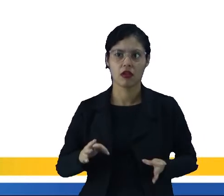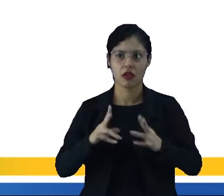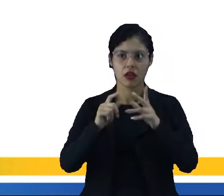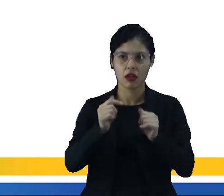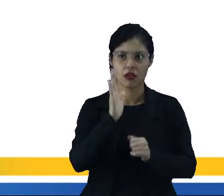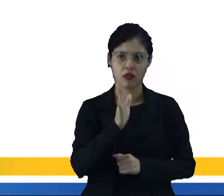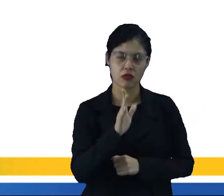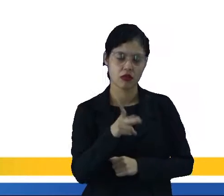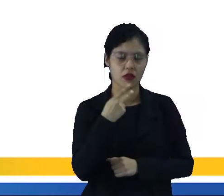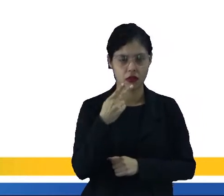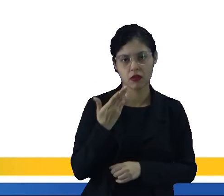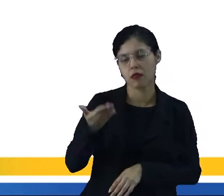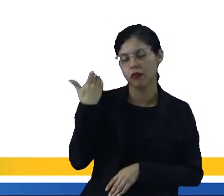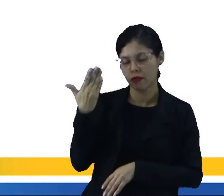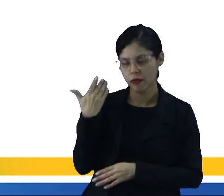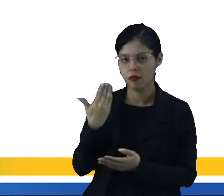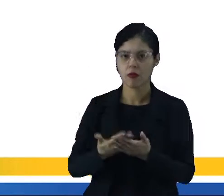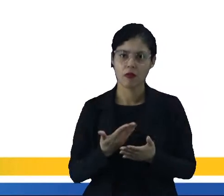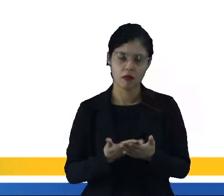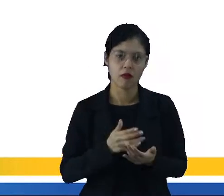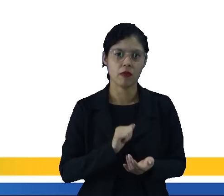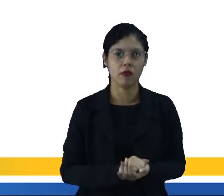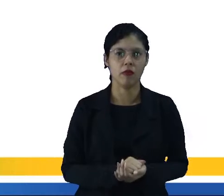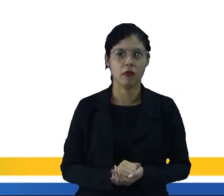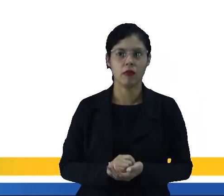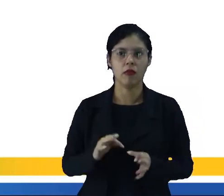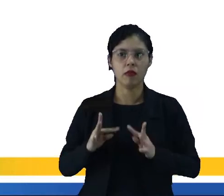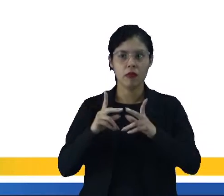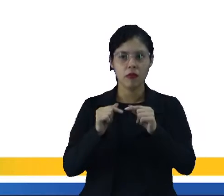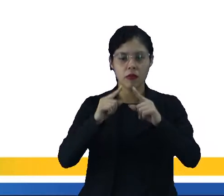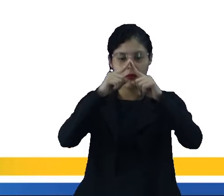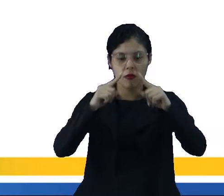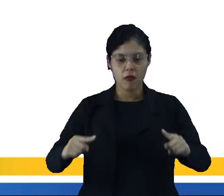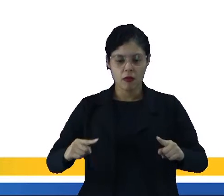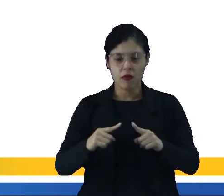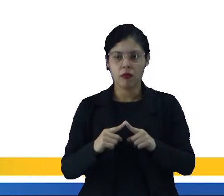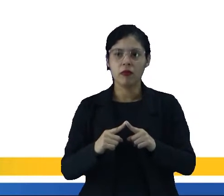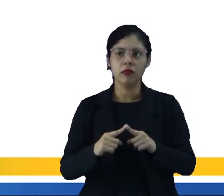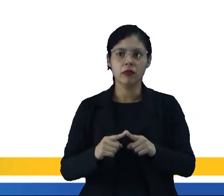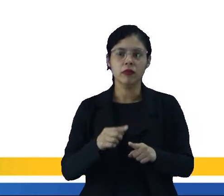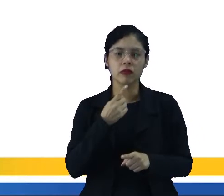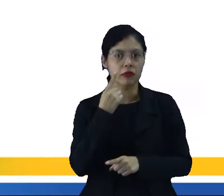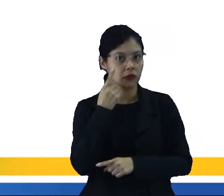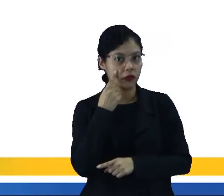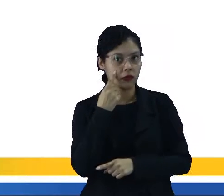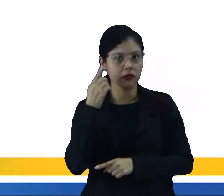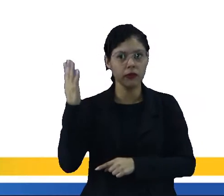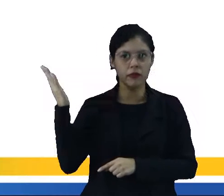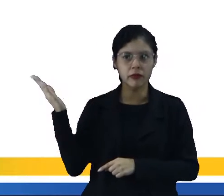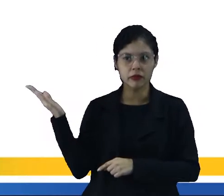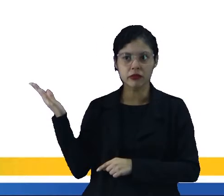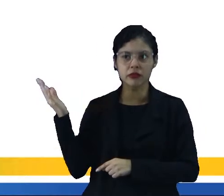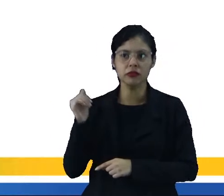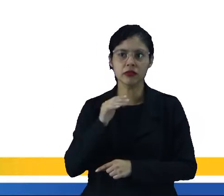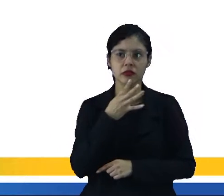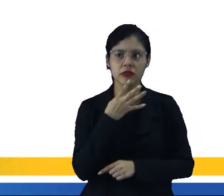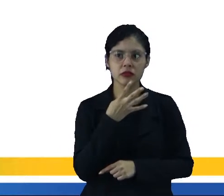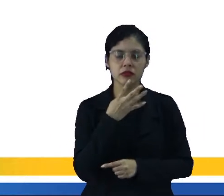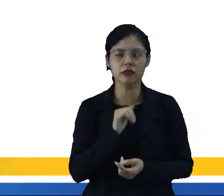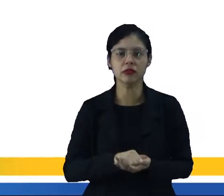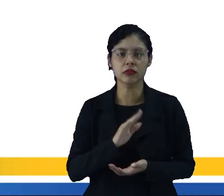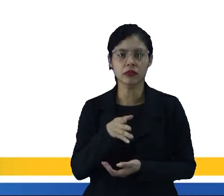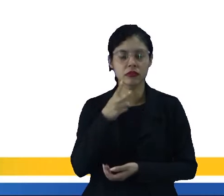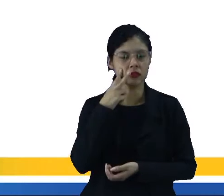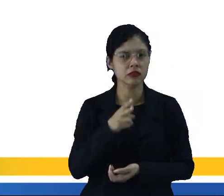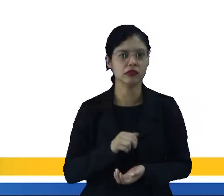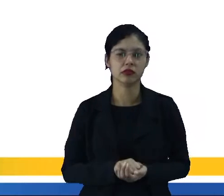tudo a gente já falou nas aulas anteriores e todas as suas Faces são triângulos Olha que o modelo de pirâmide como você já deve conhecer ou deve ter